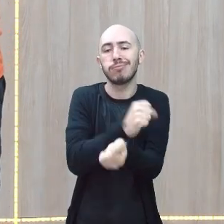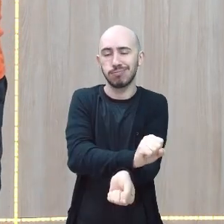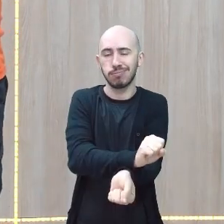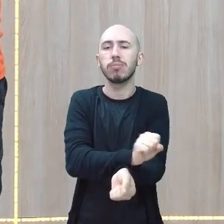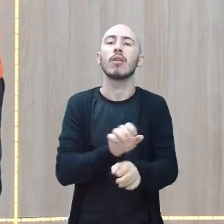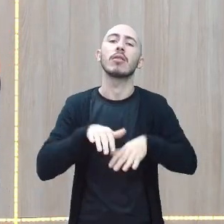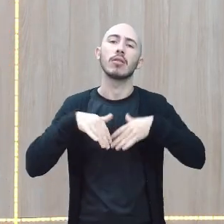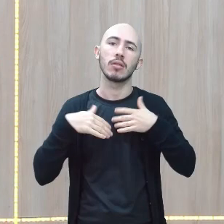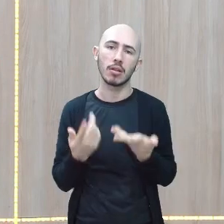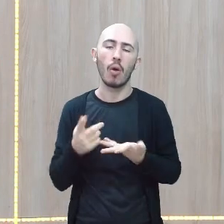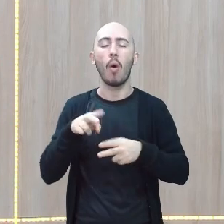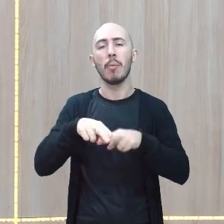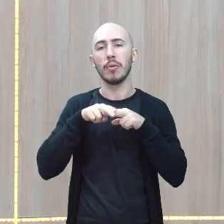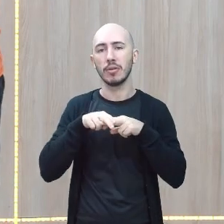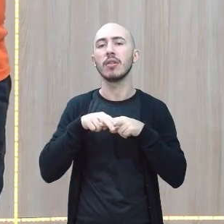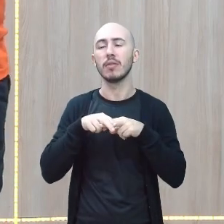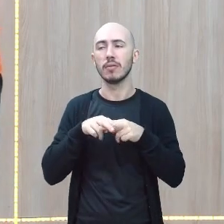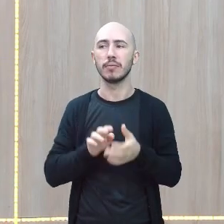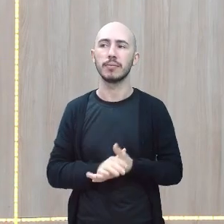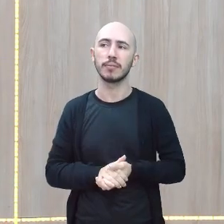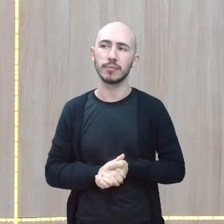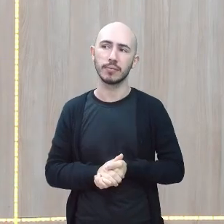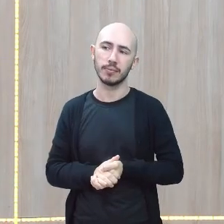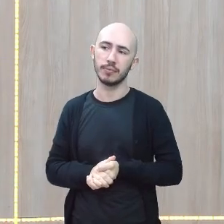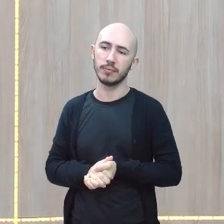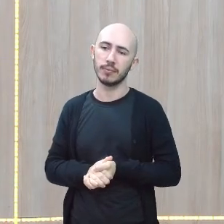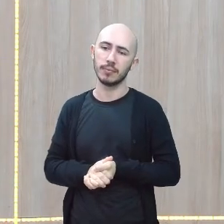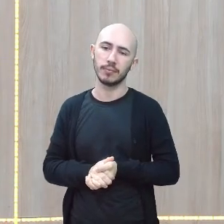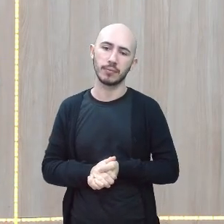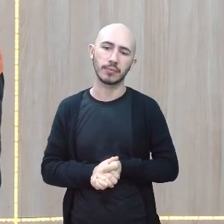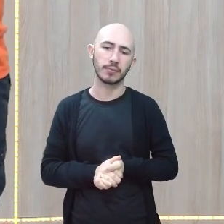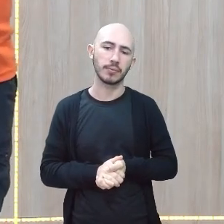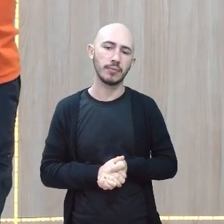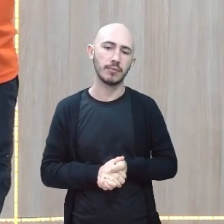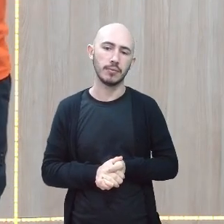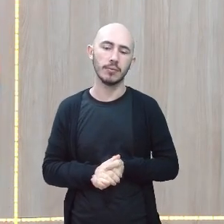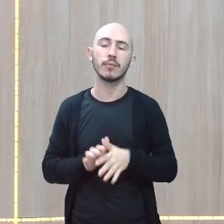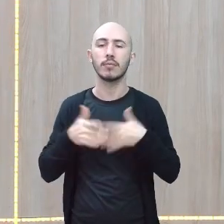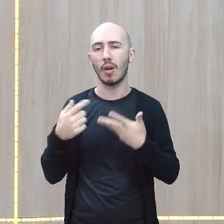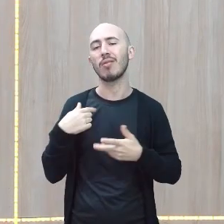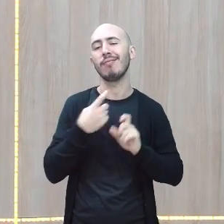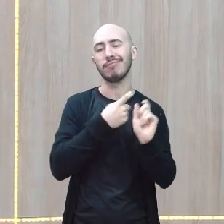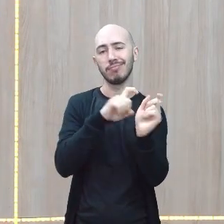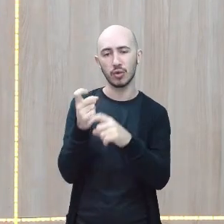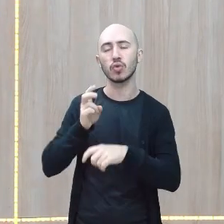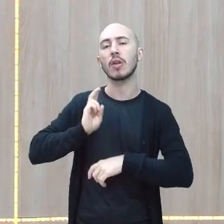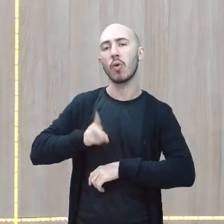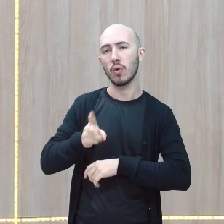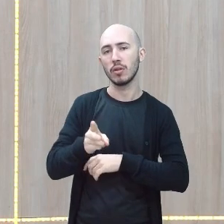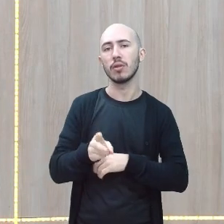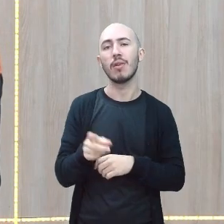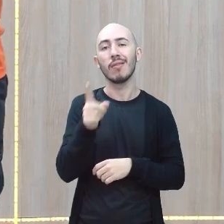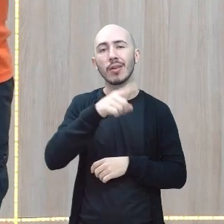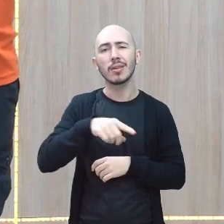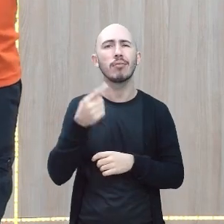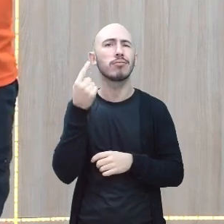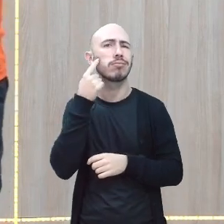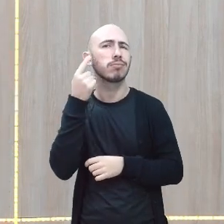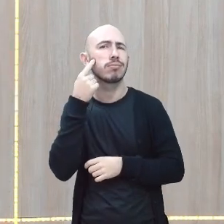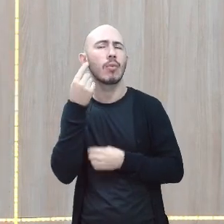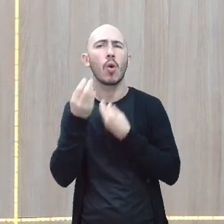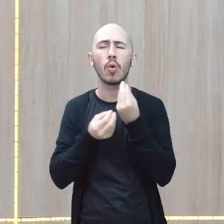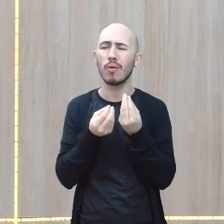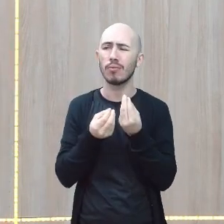eles eram escravizados. Mas aí existe uma discussão e vocês podem estar se perguntando, por exemplo, por que é que